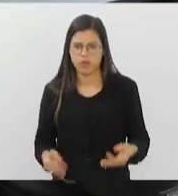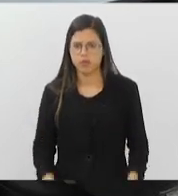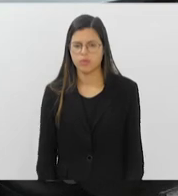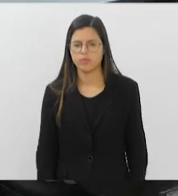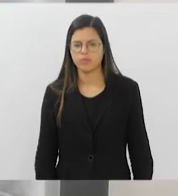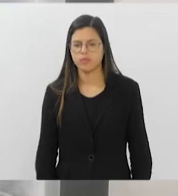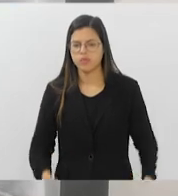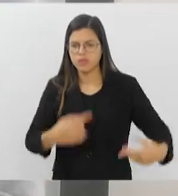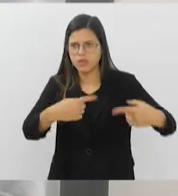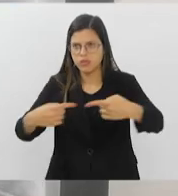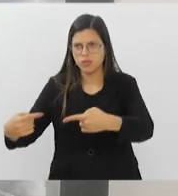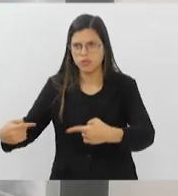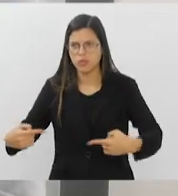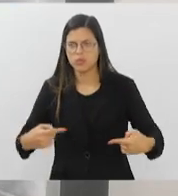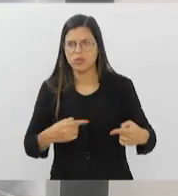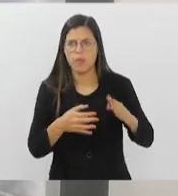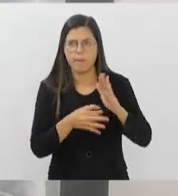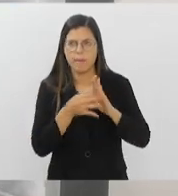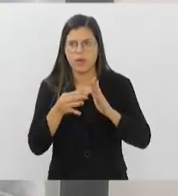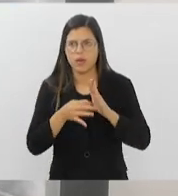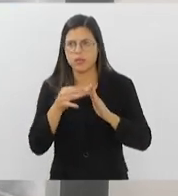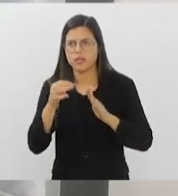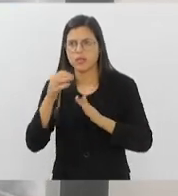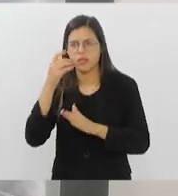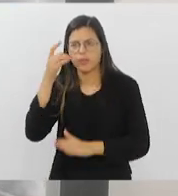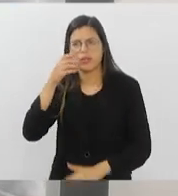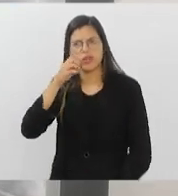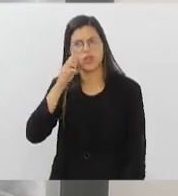Tá em discussão, então, o parecer original da deputada Érica...